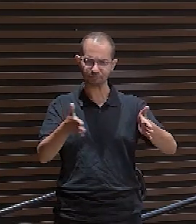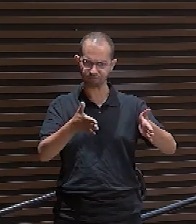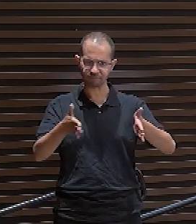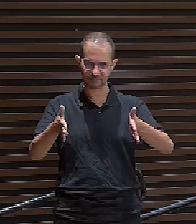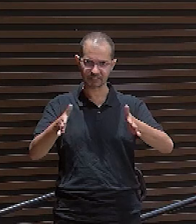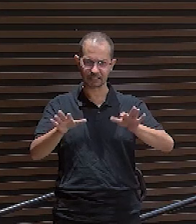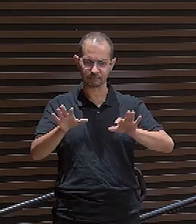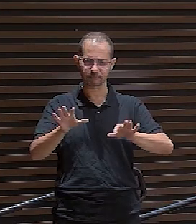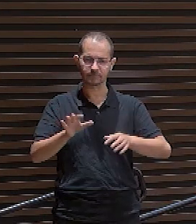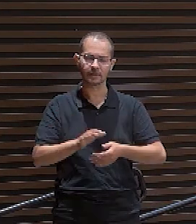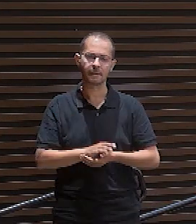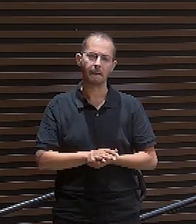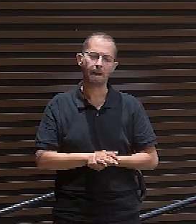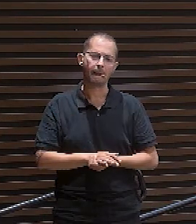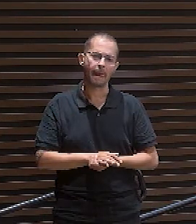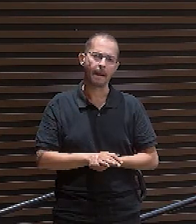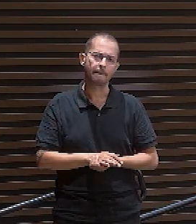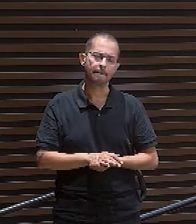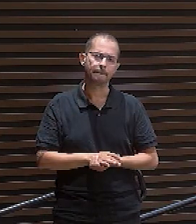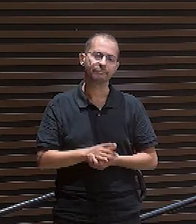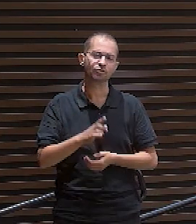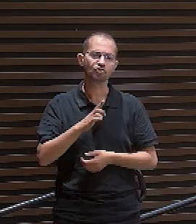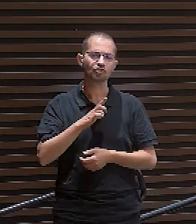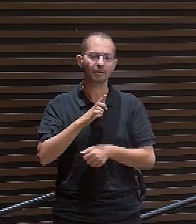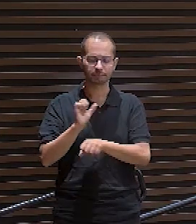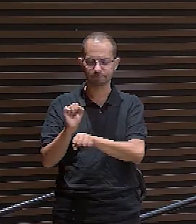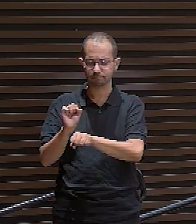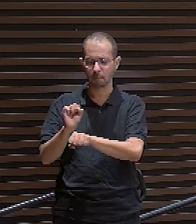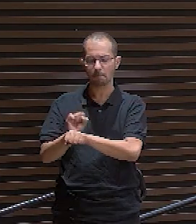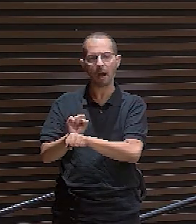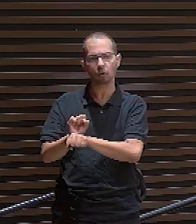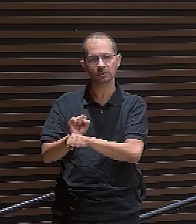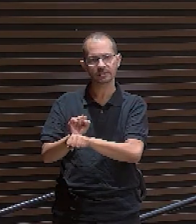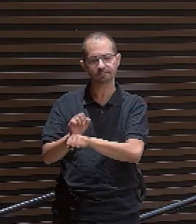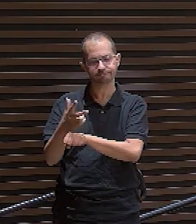tinha uma pausa.